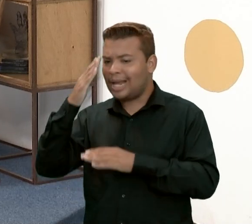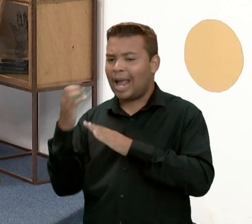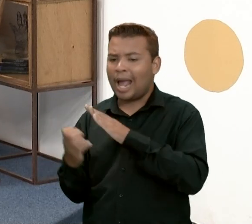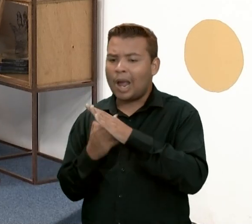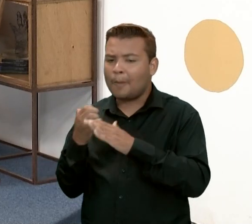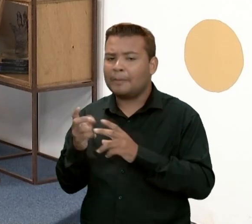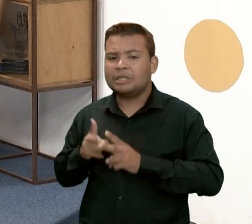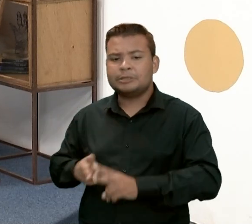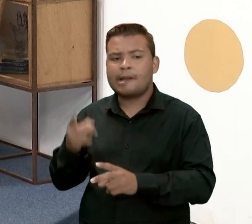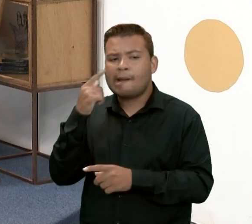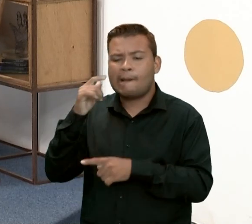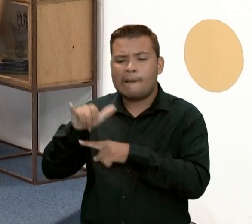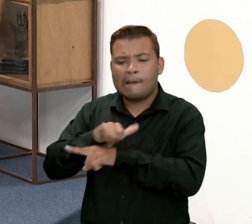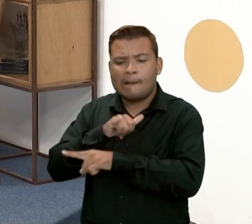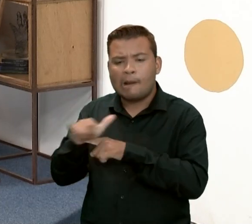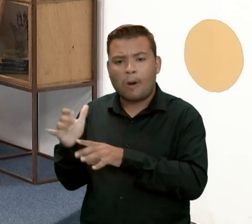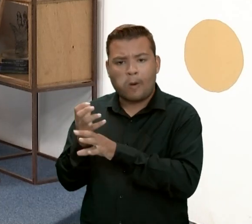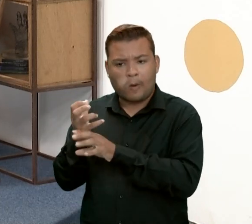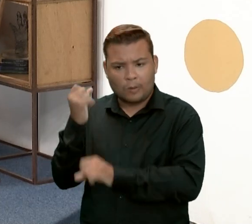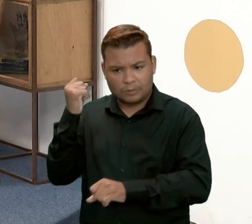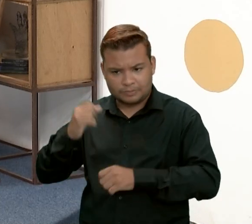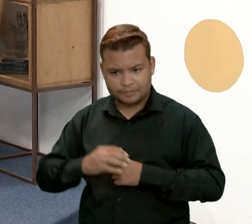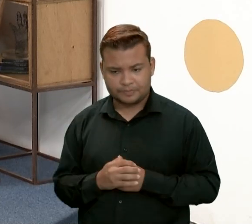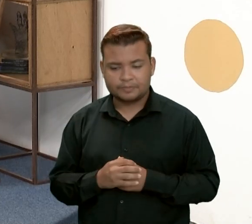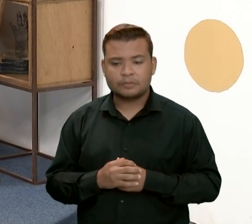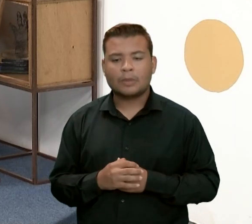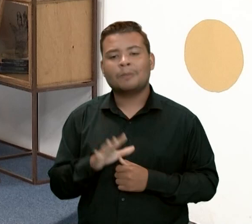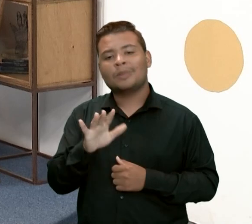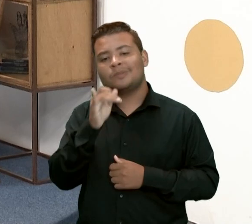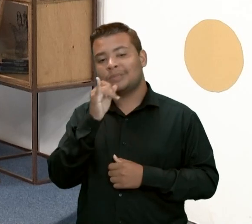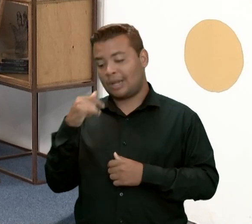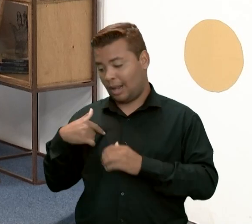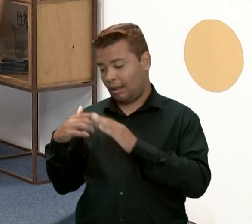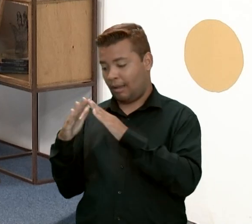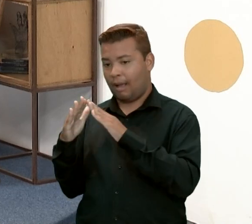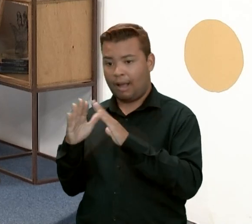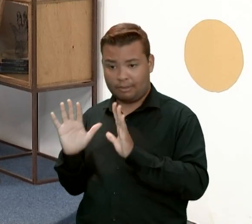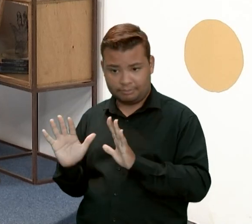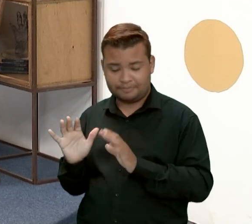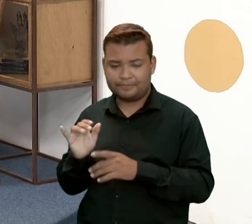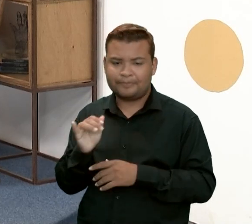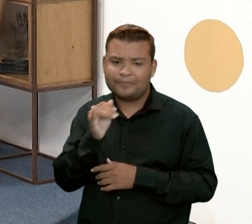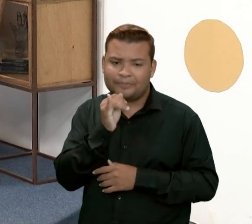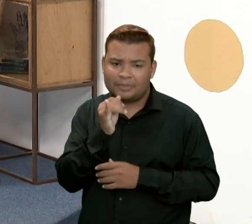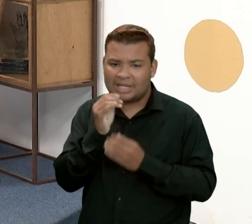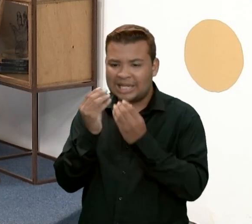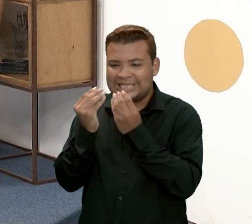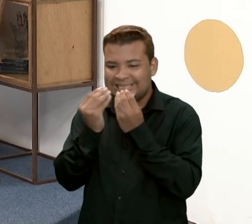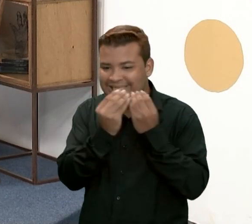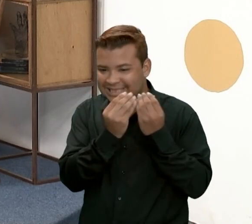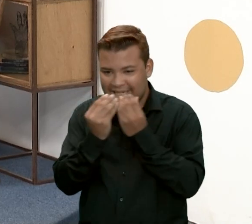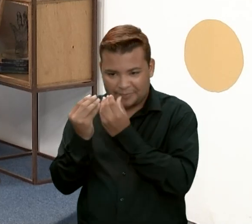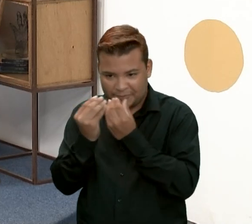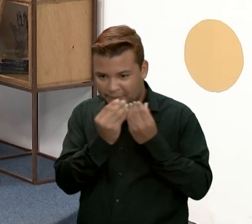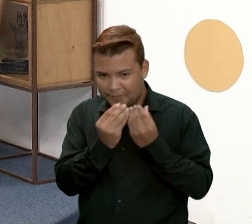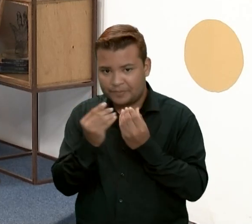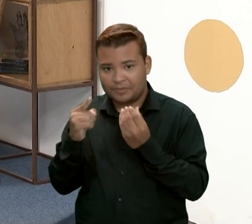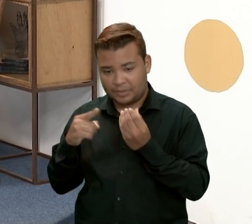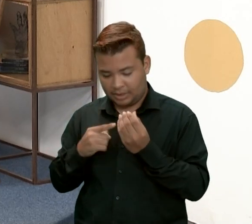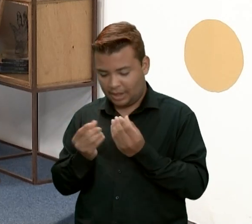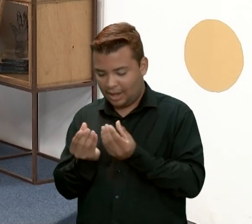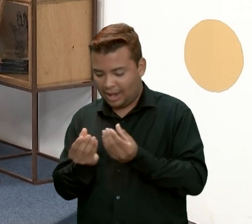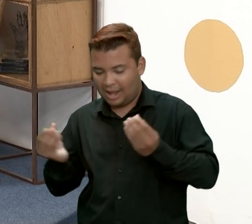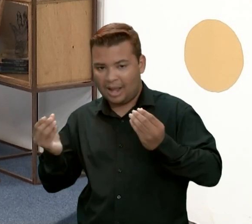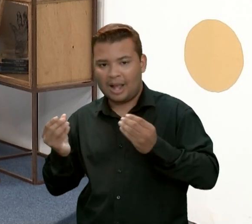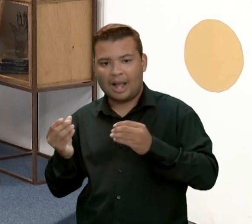pensando no ganho também. Mas trazendo para dentro de casa, a casca da melancia, por exemplo, ela pode ser consumida